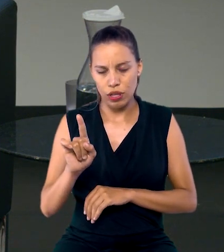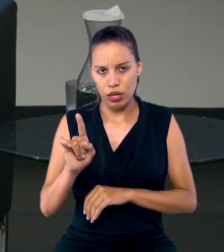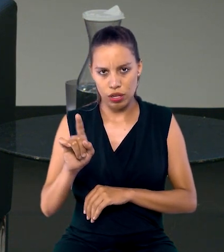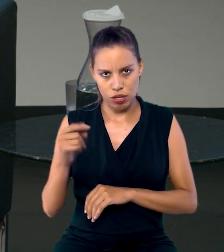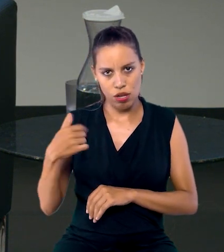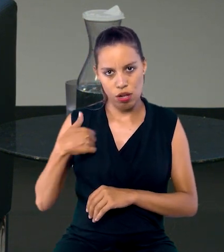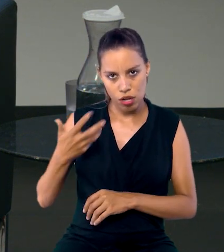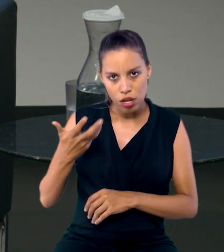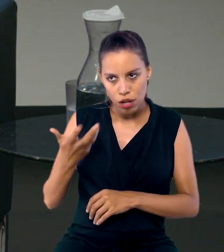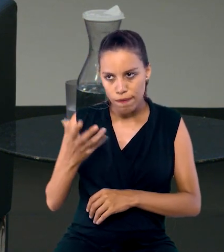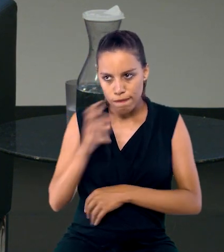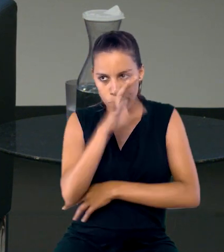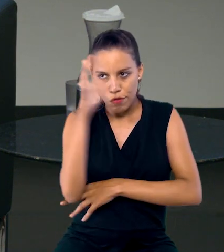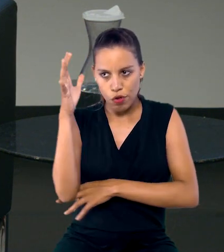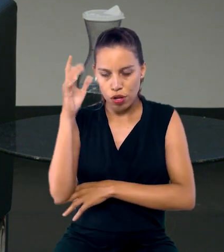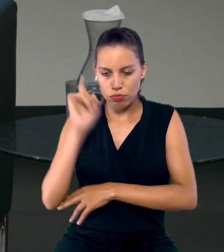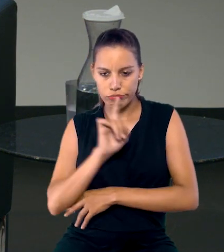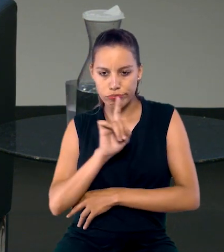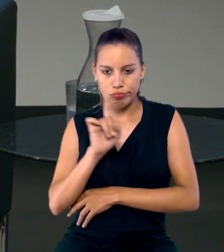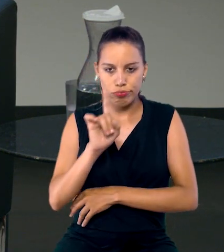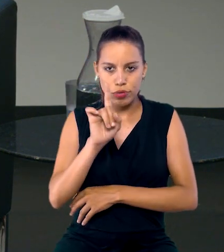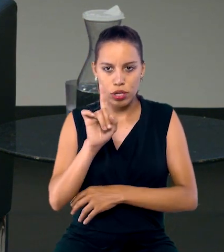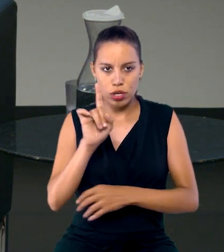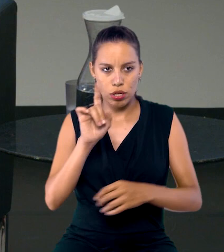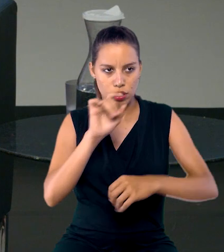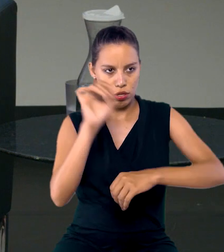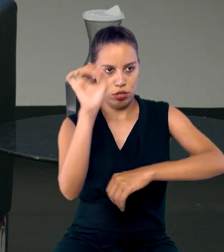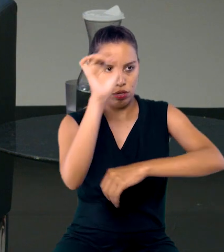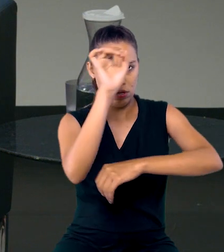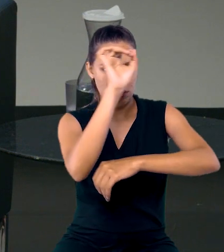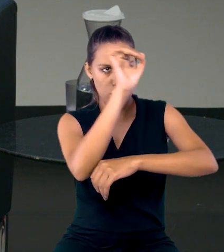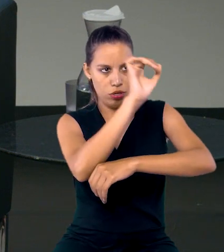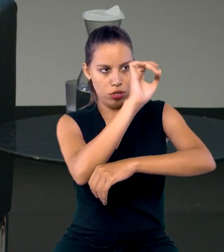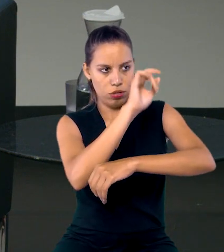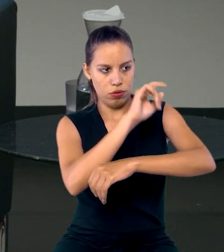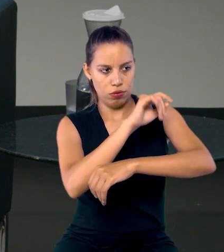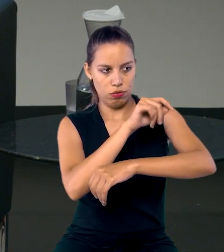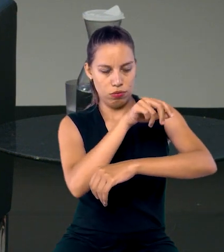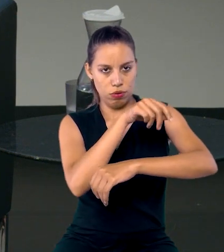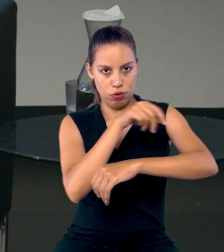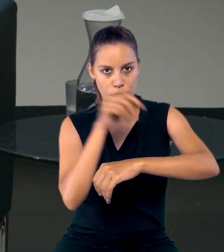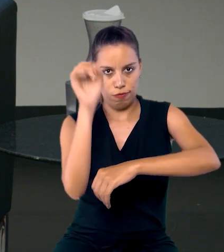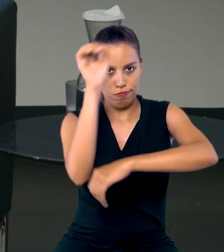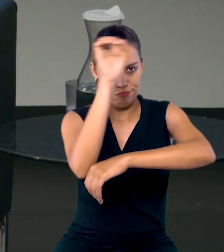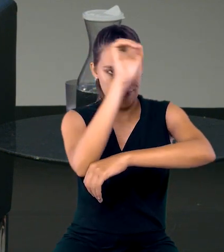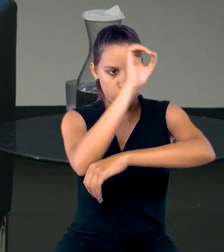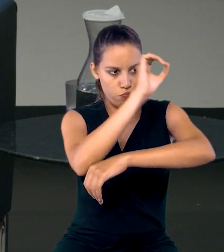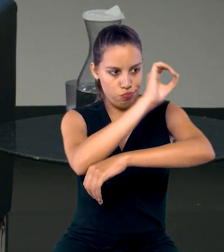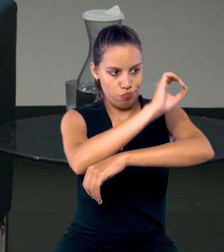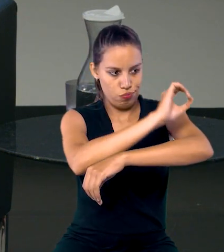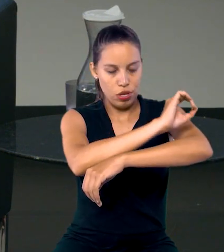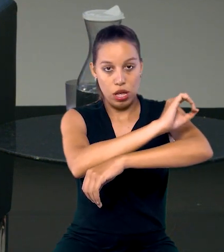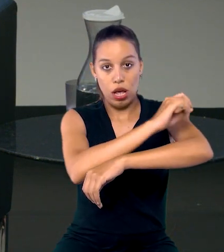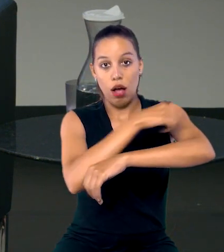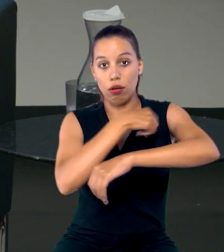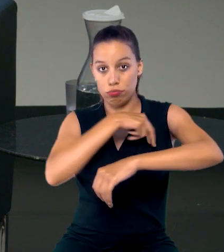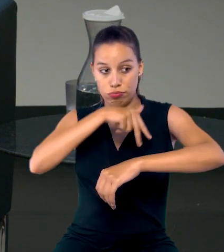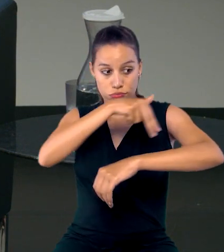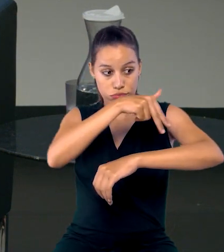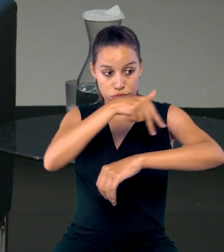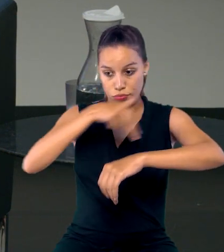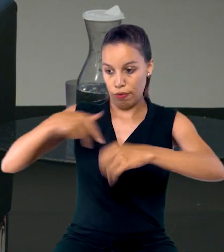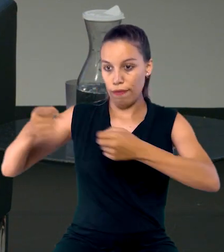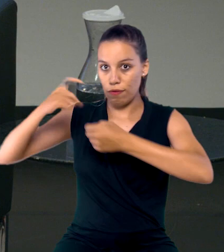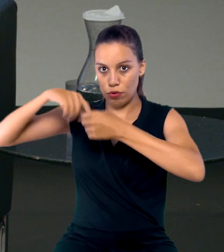chega antes do sol baixar, a gente já está nas nossas redes, já está no nosso acampamento. Mas ela chamou a gente foi